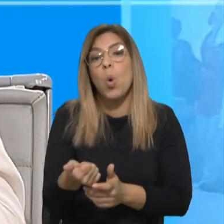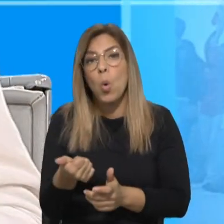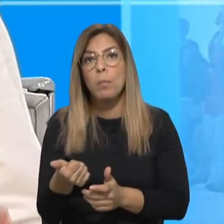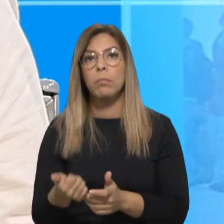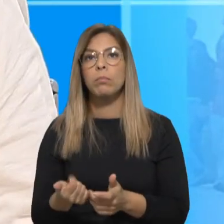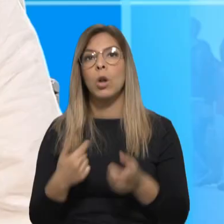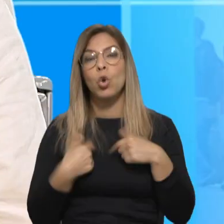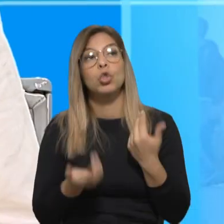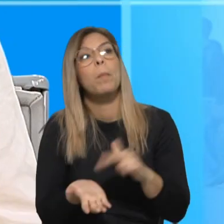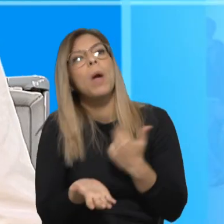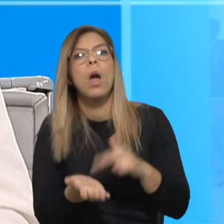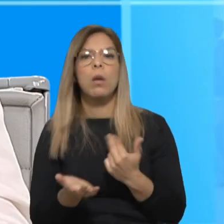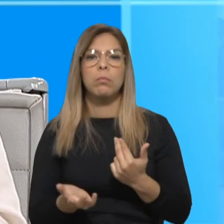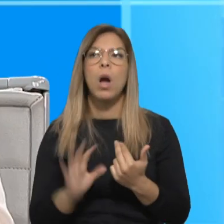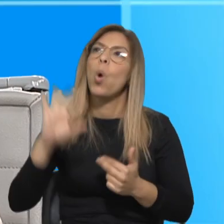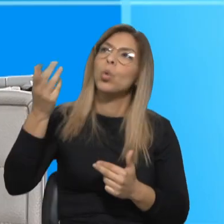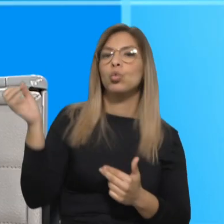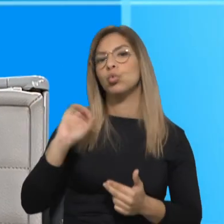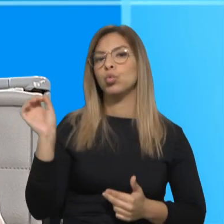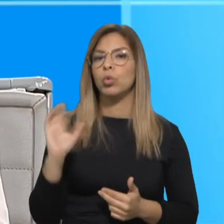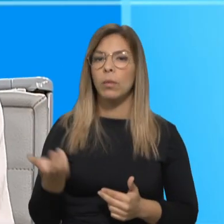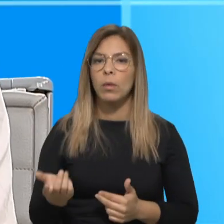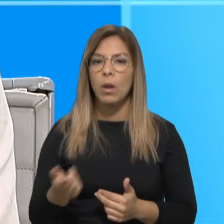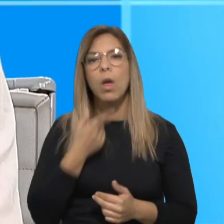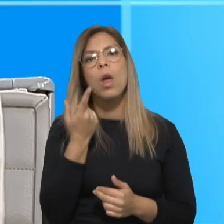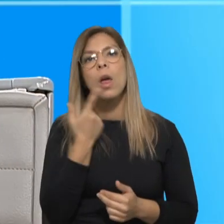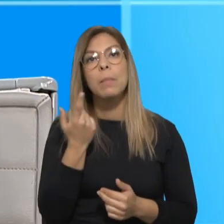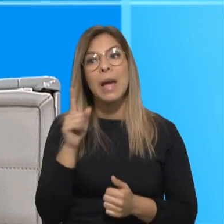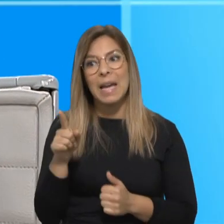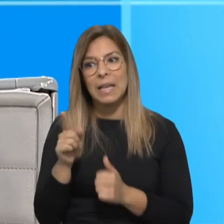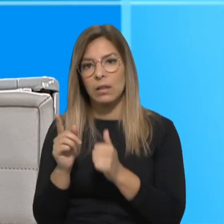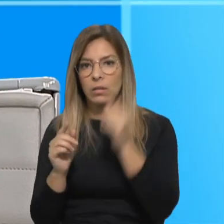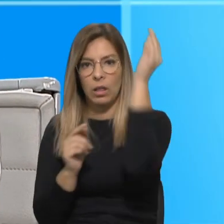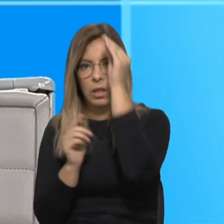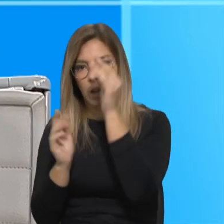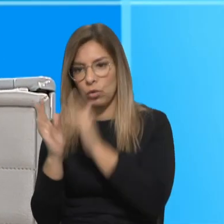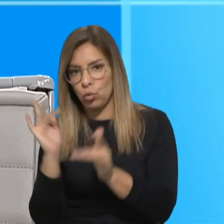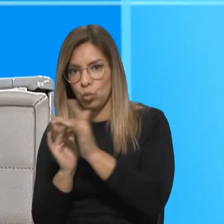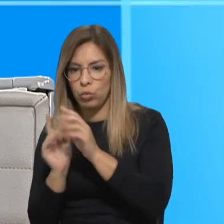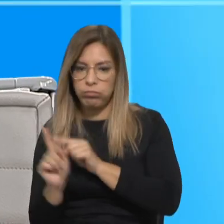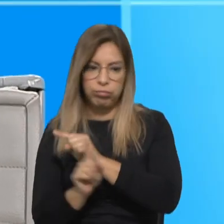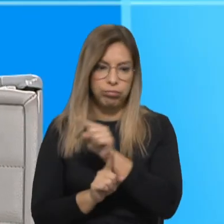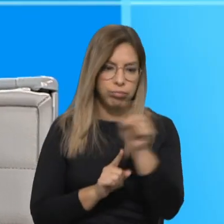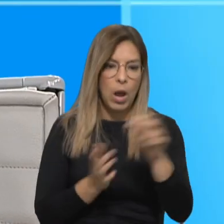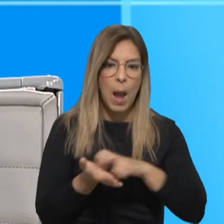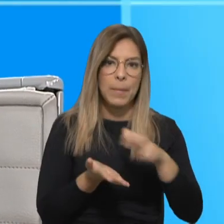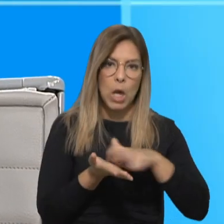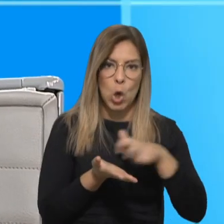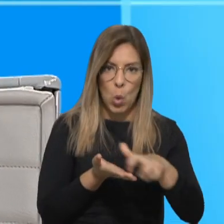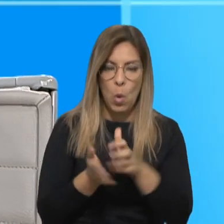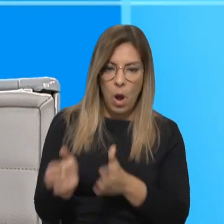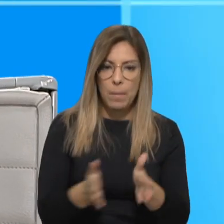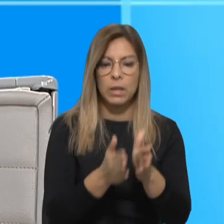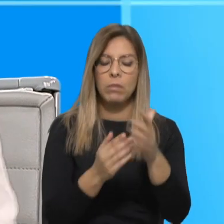nós esperávamos e nada disso aconteceu. Portanto, esse caminho de Jerusalém para Emaús representa o caminho da desesperança,